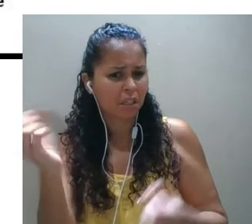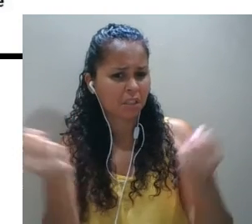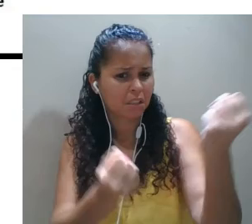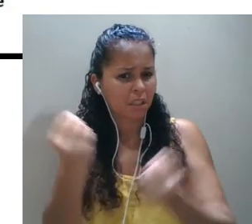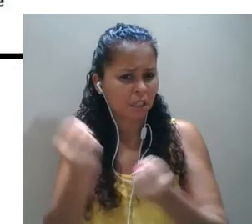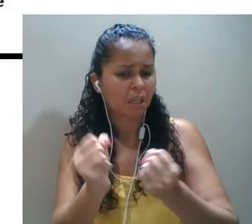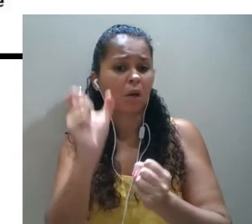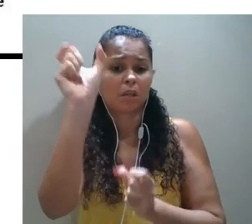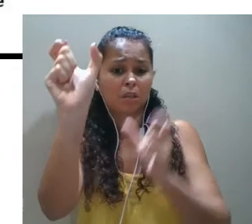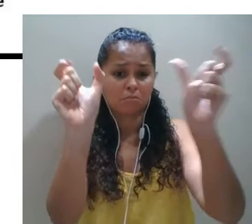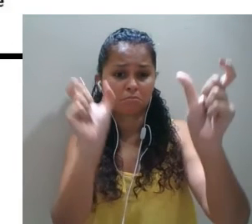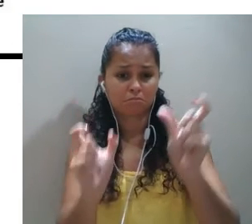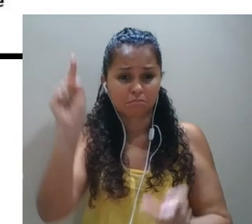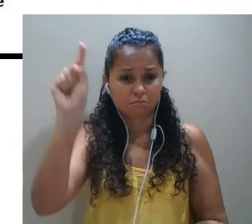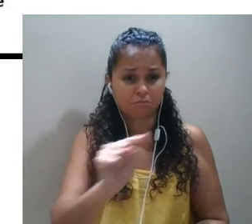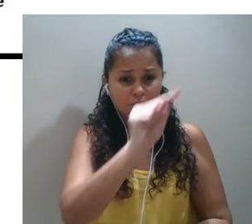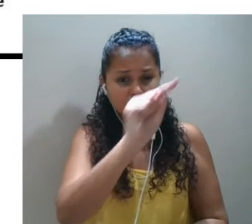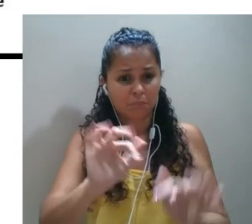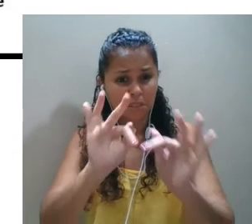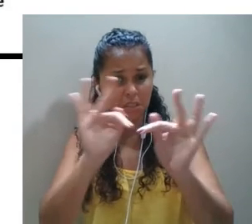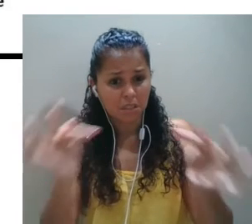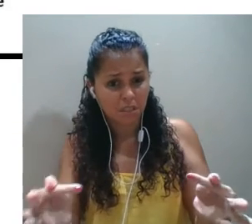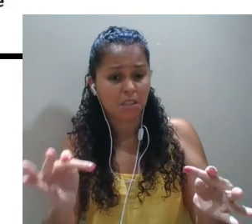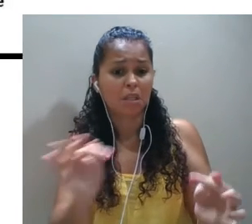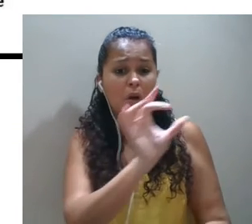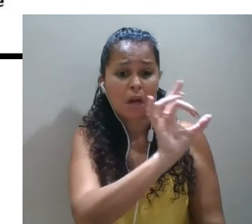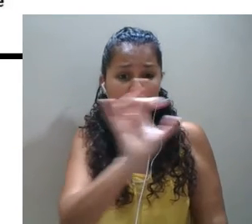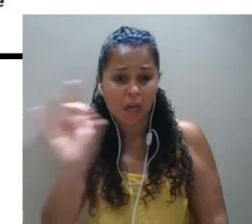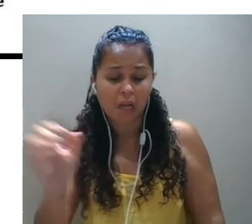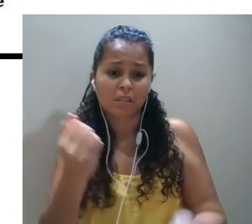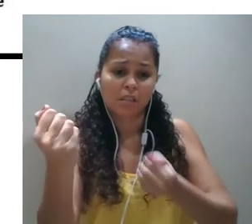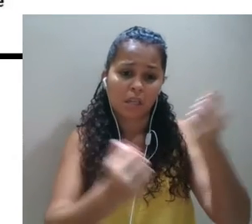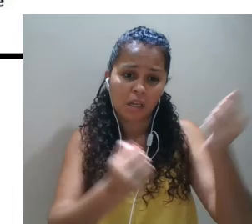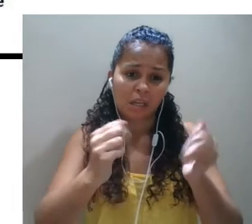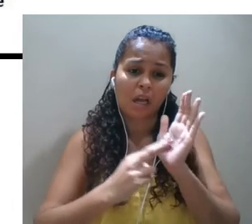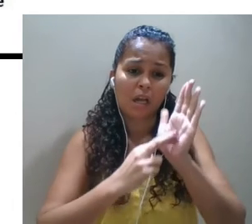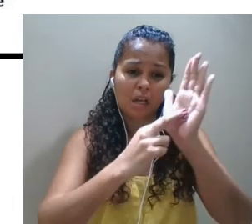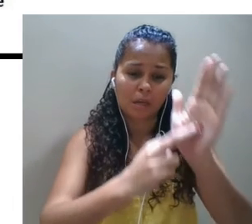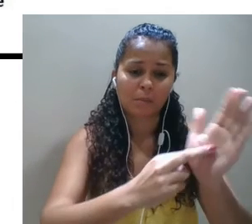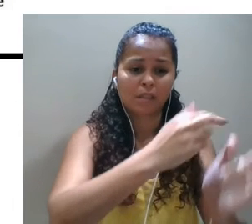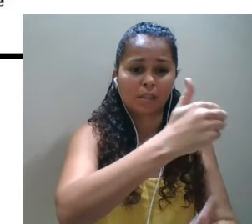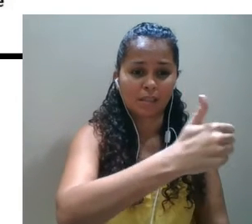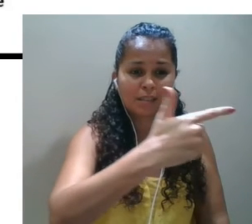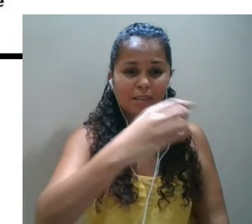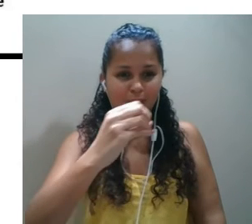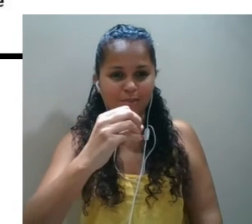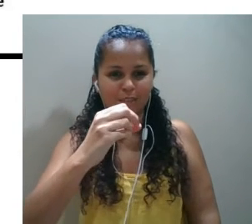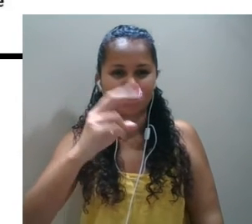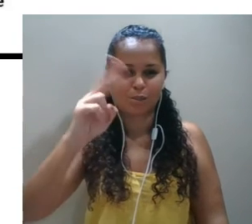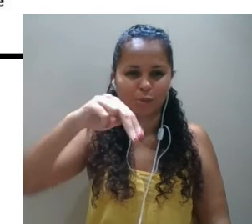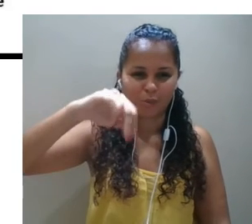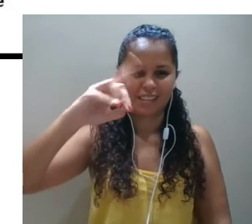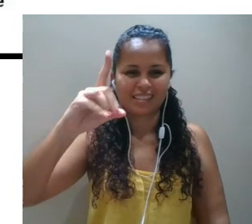mas cada carro representa 120 unidades. A gente pode dizer dessa forma. Então, vamos